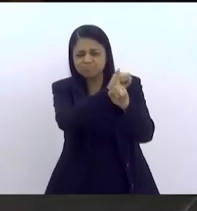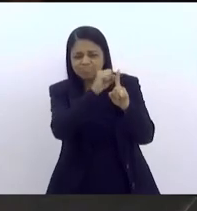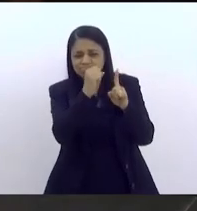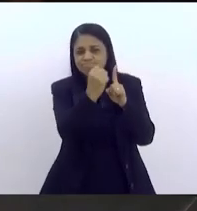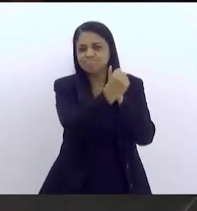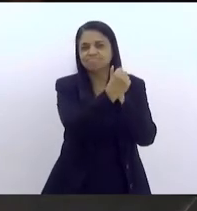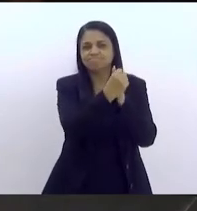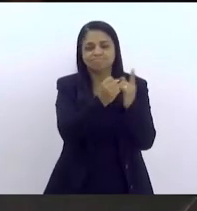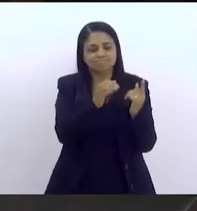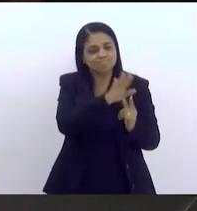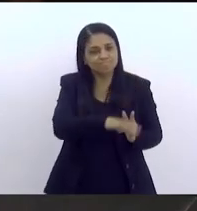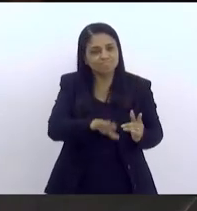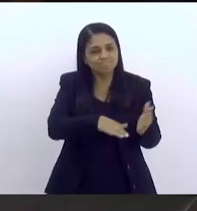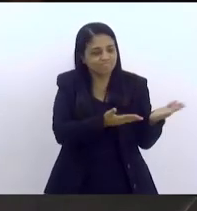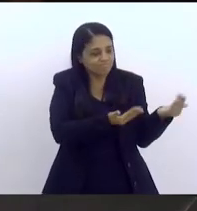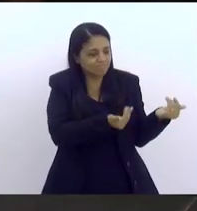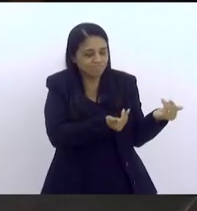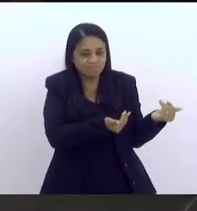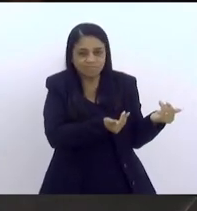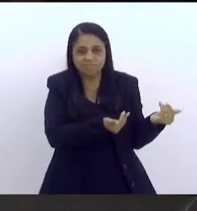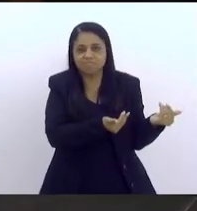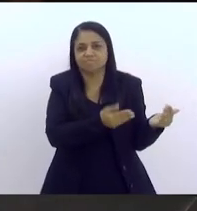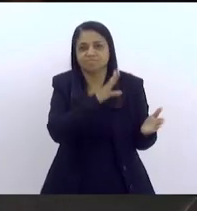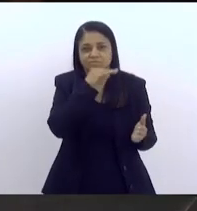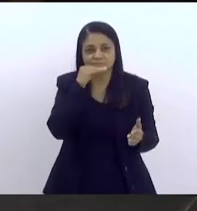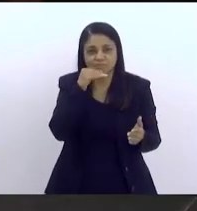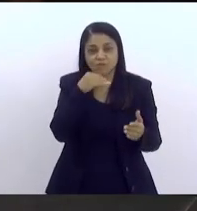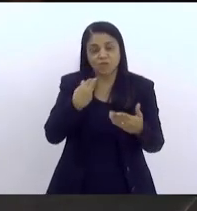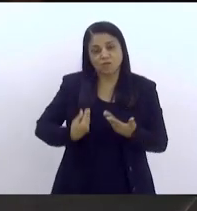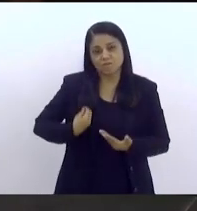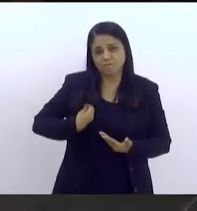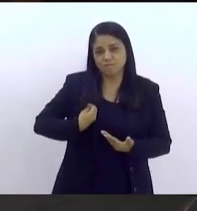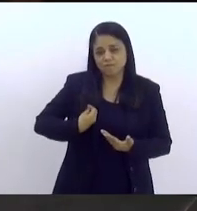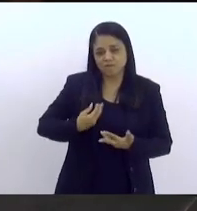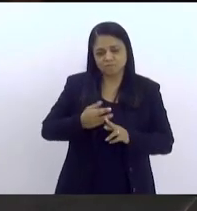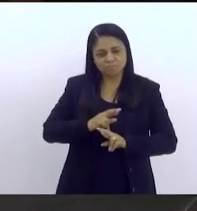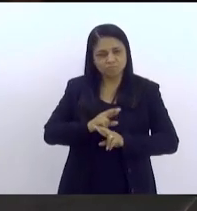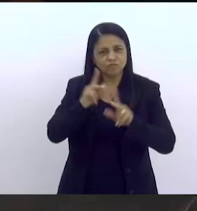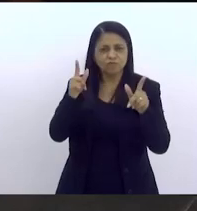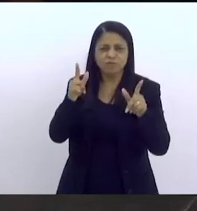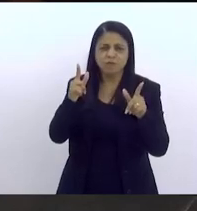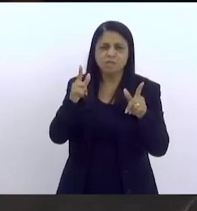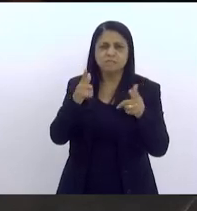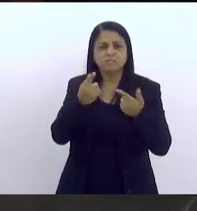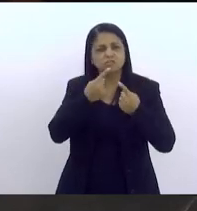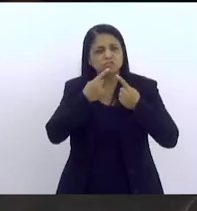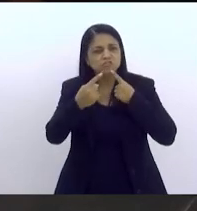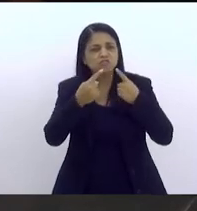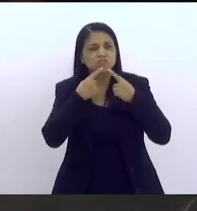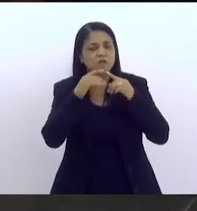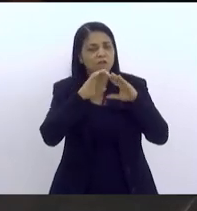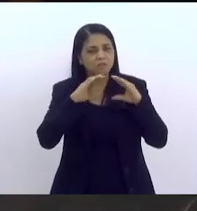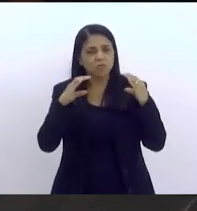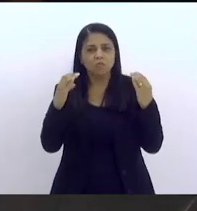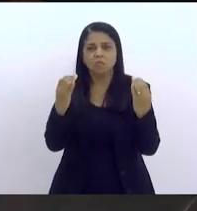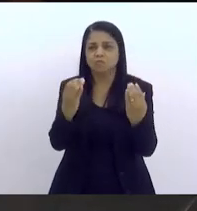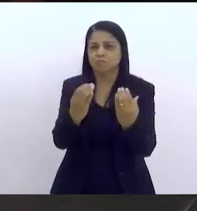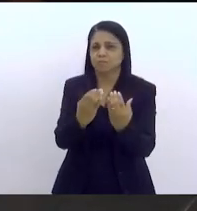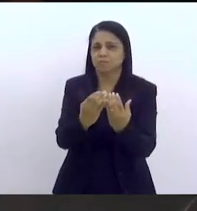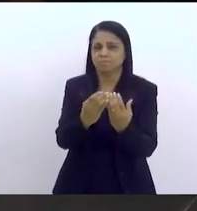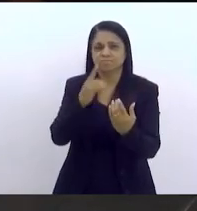infanto-juvenil na atualidade como lugar de convívio das Diferenças de diálogo com a comunidade né